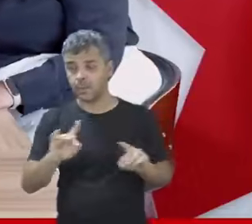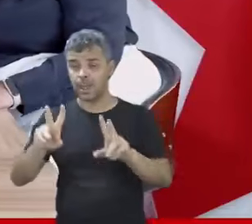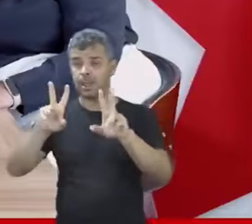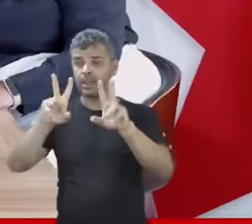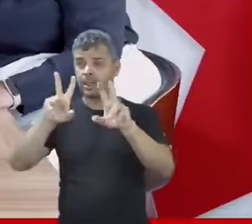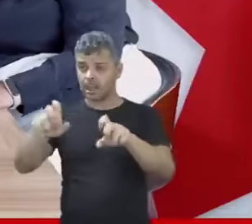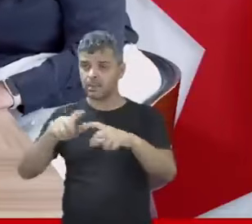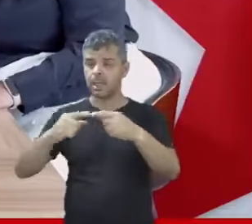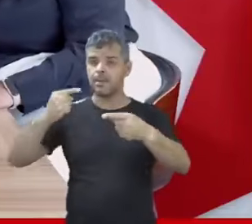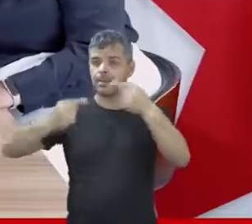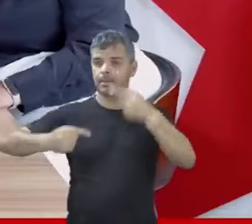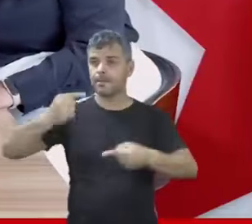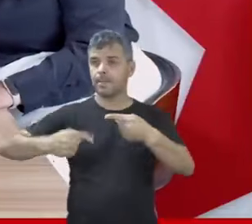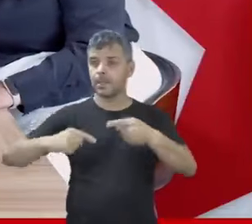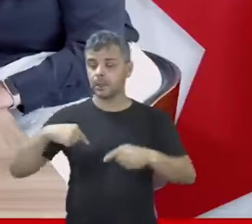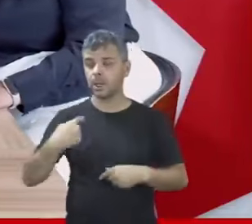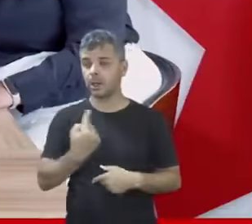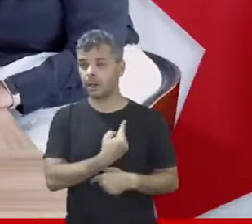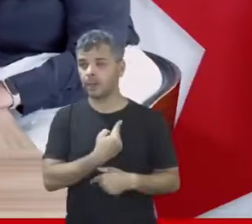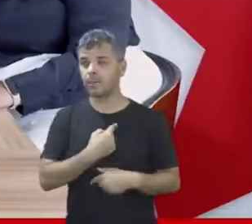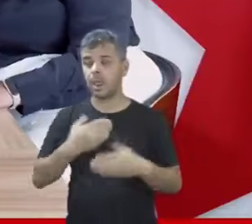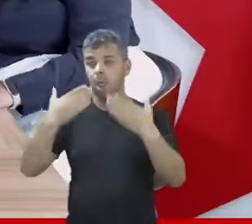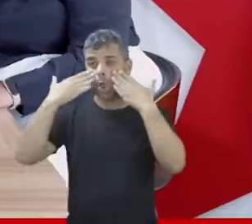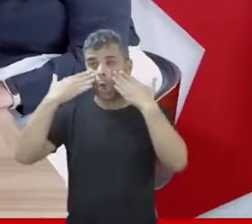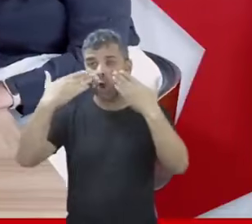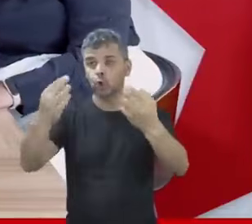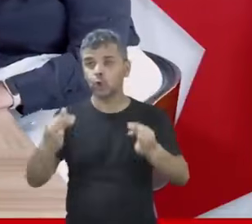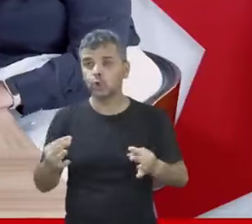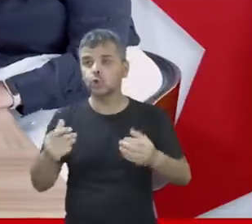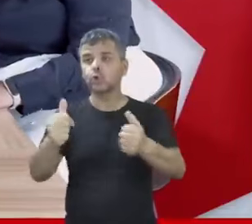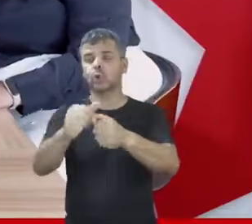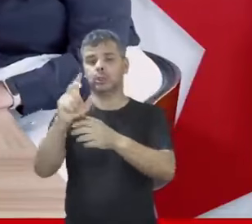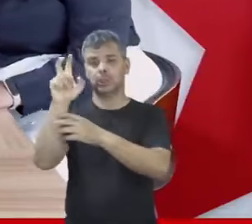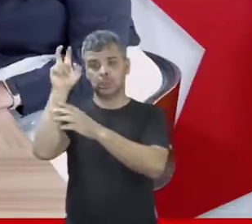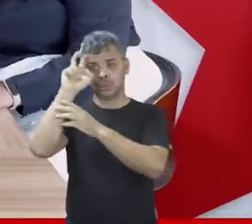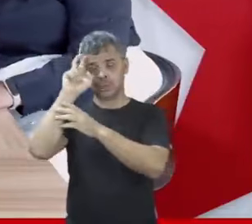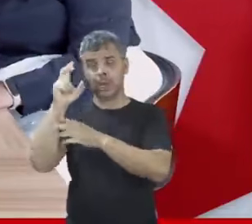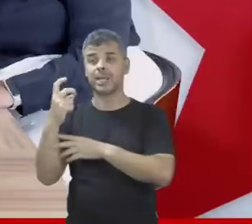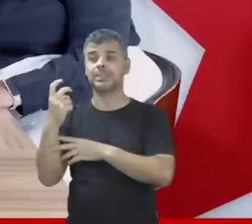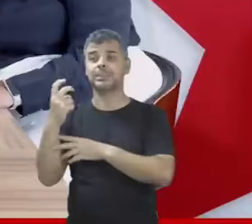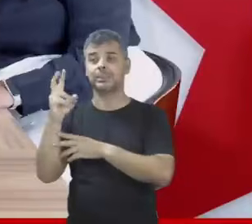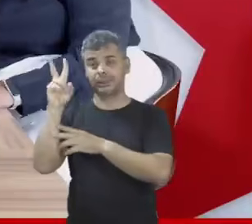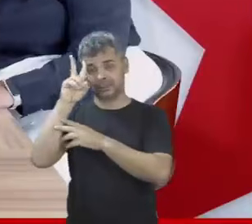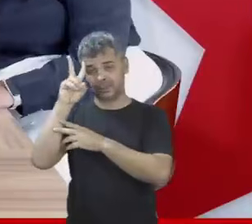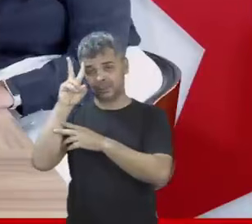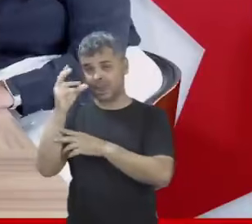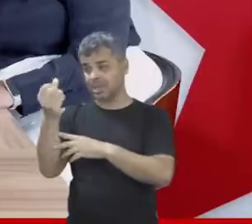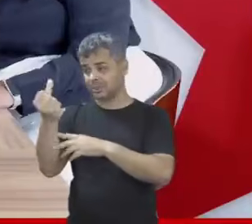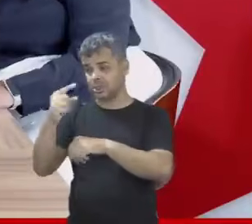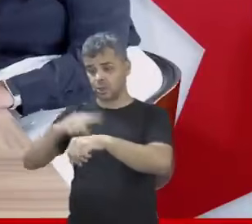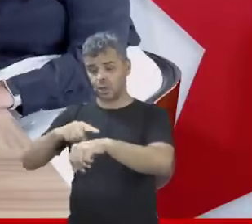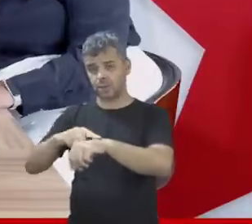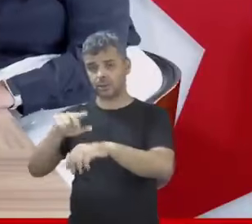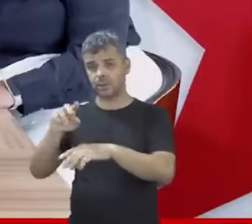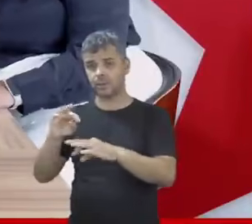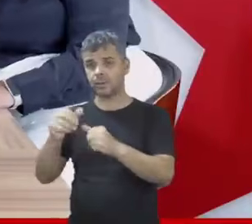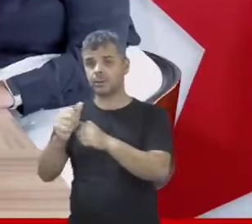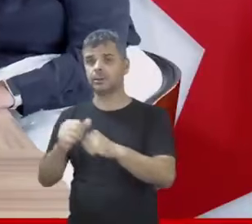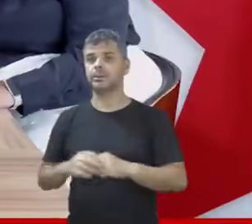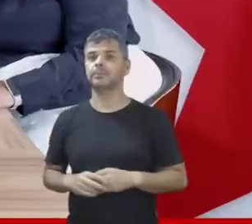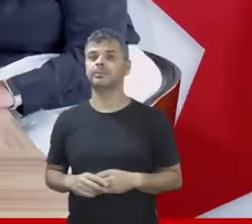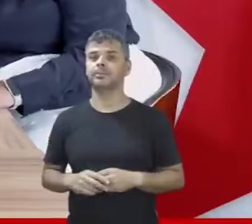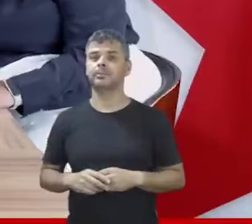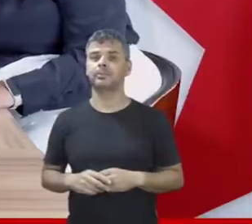querem debater, pra gente poder apresentar para vocês toda quinta e terça-feira, 18 horas. Isso, toda quinta e